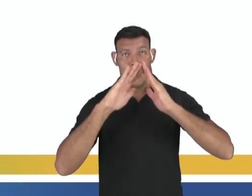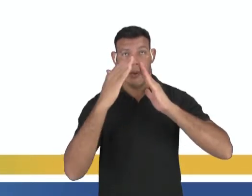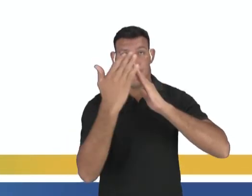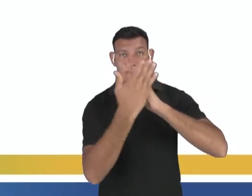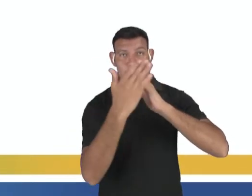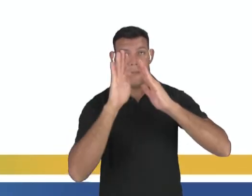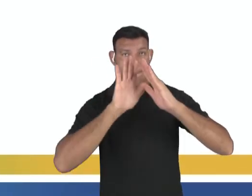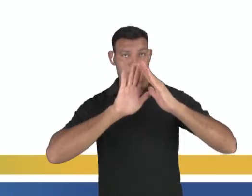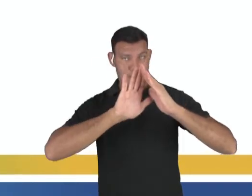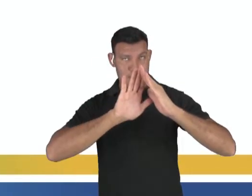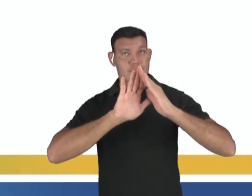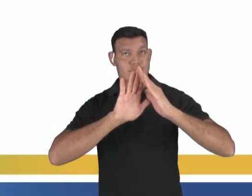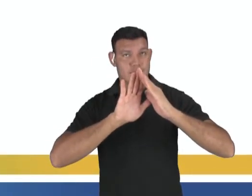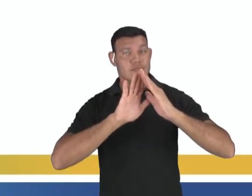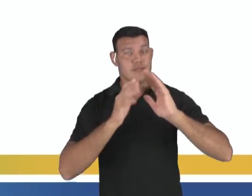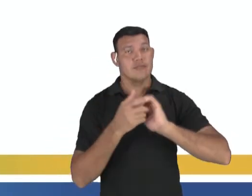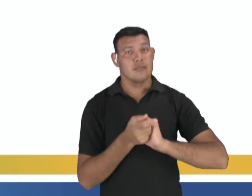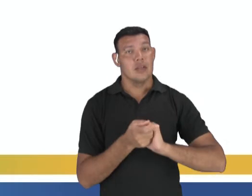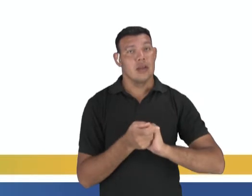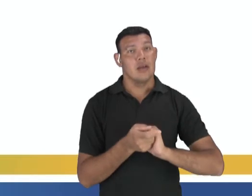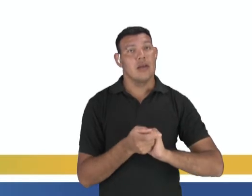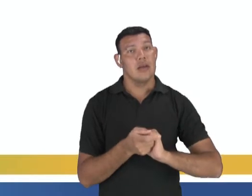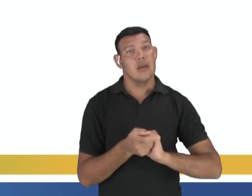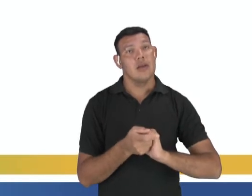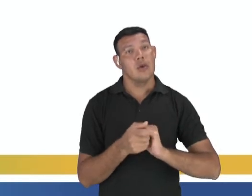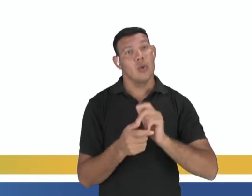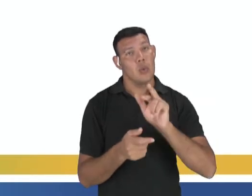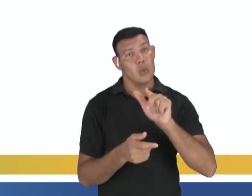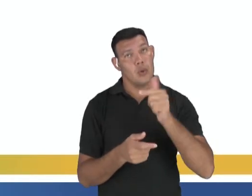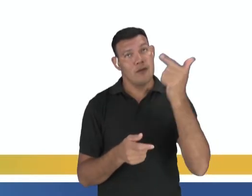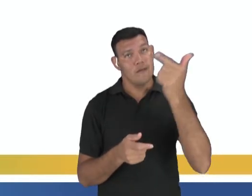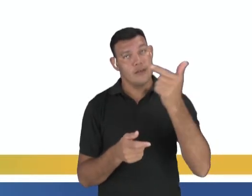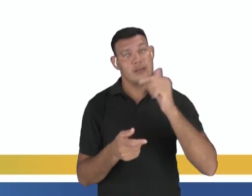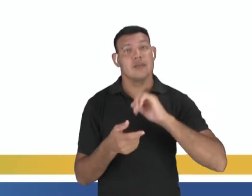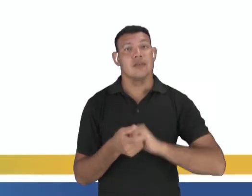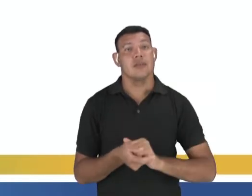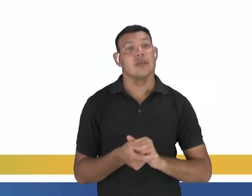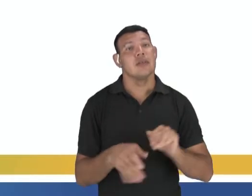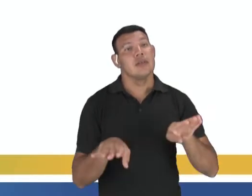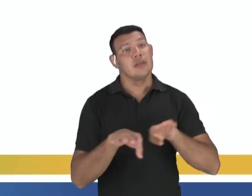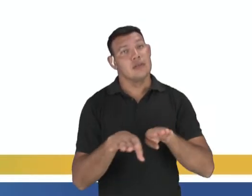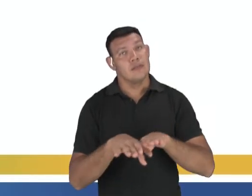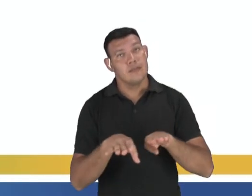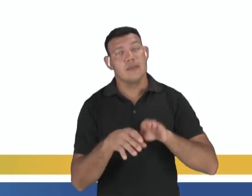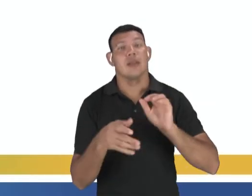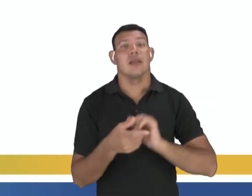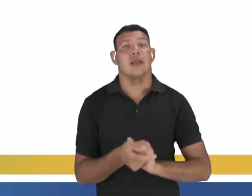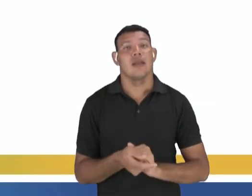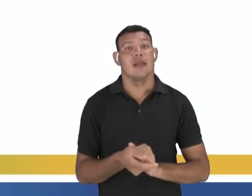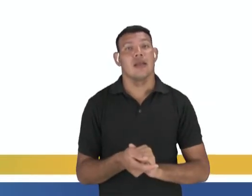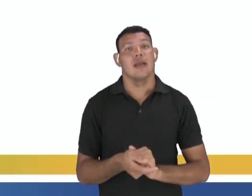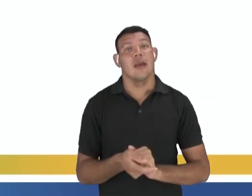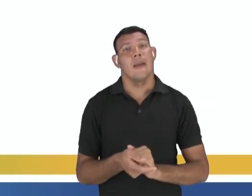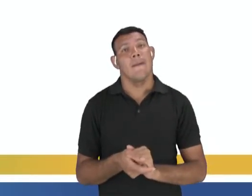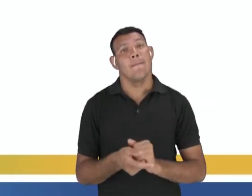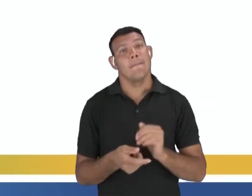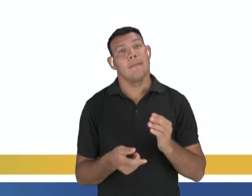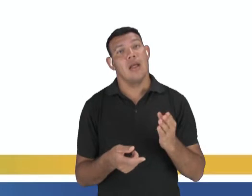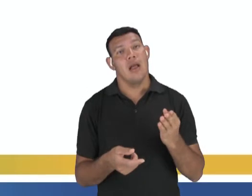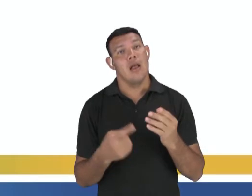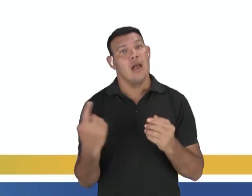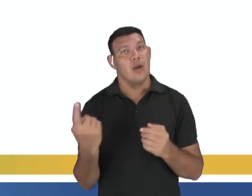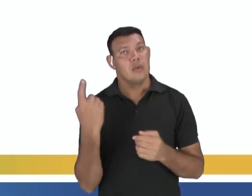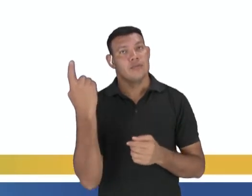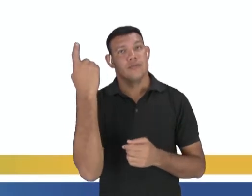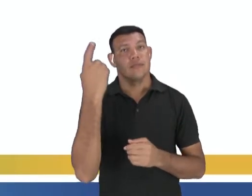e eu conheço a medida da sua altura relativa. Então, no caso, você lembra? Área de triângulo, base vezes